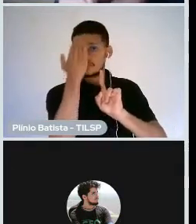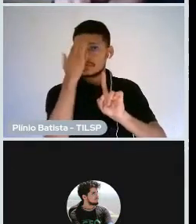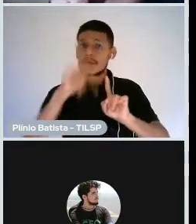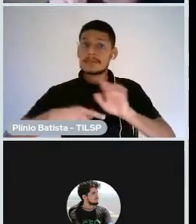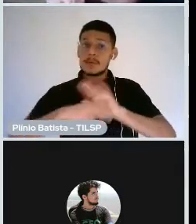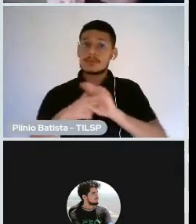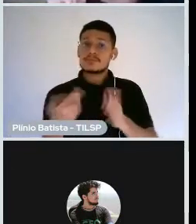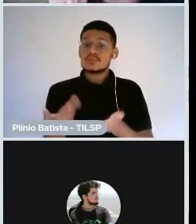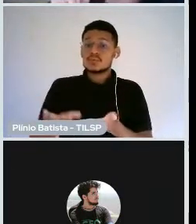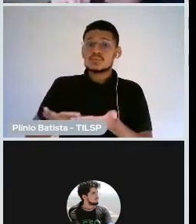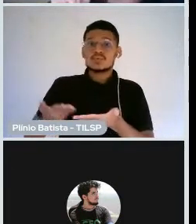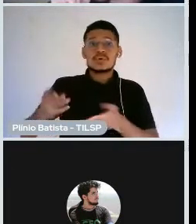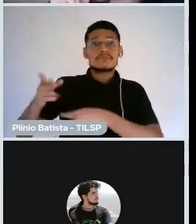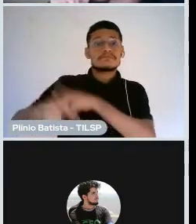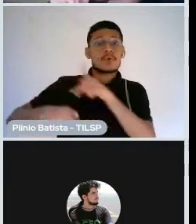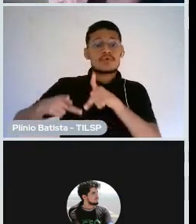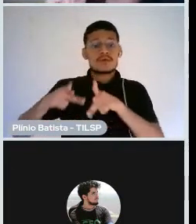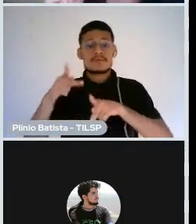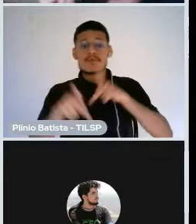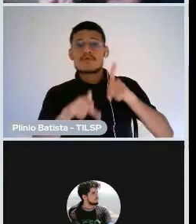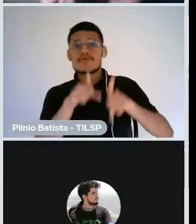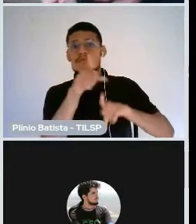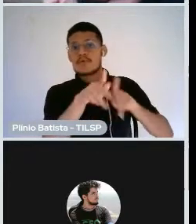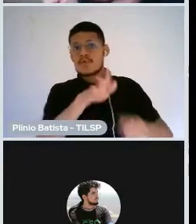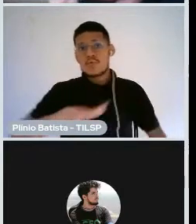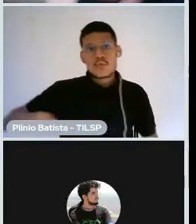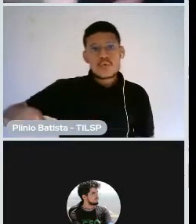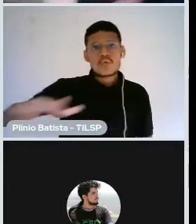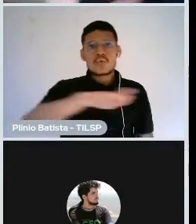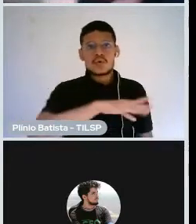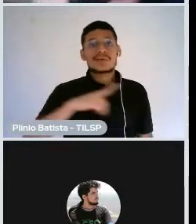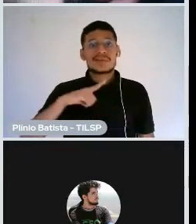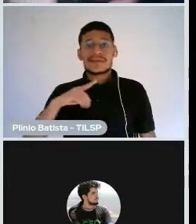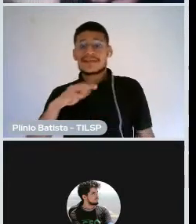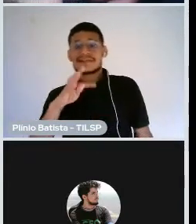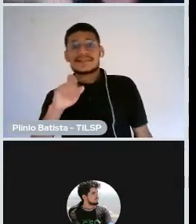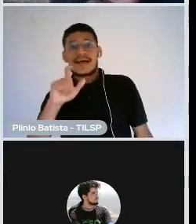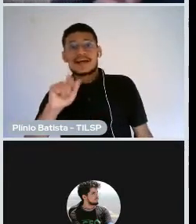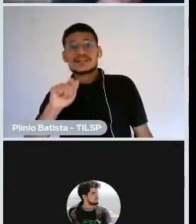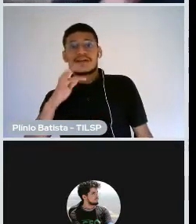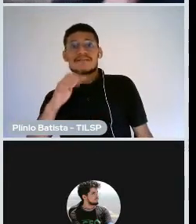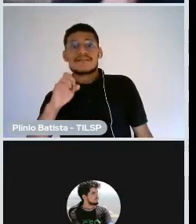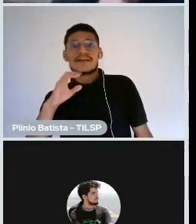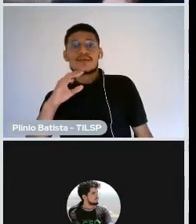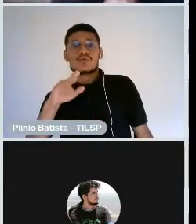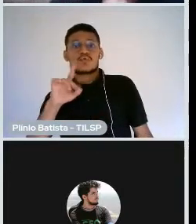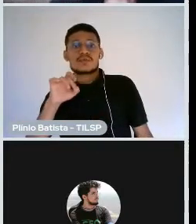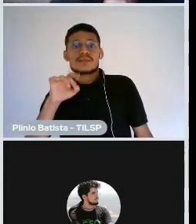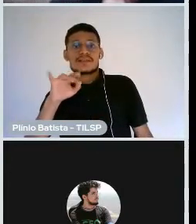população. Temos a taxa de fecundidade, que é o número de filhos por mulher,